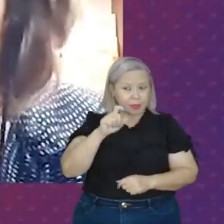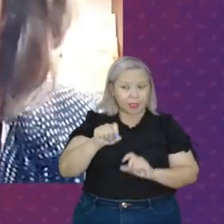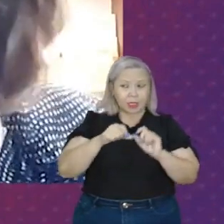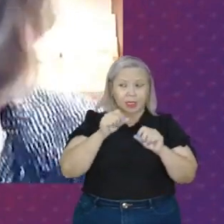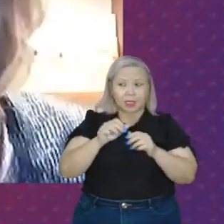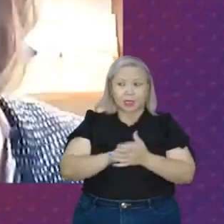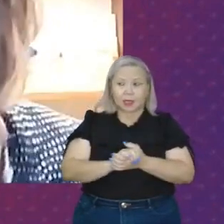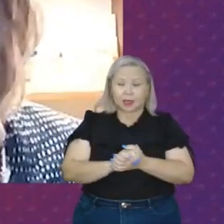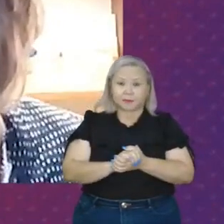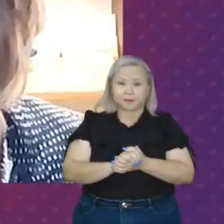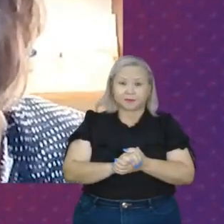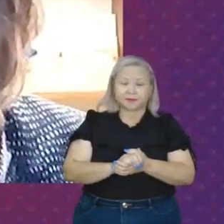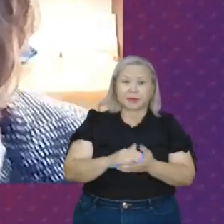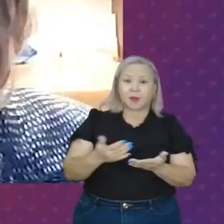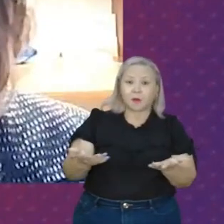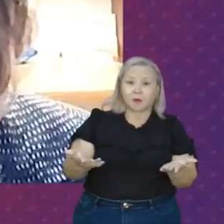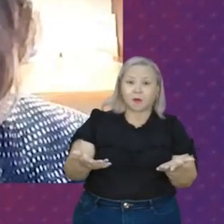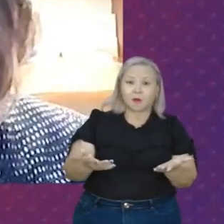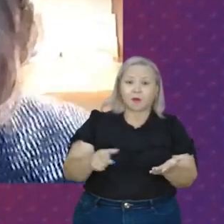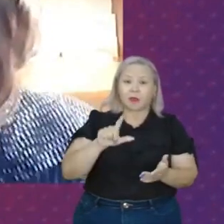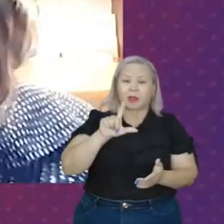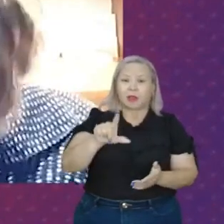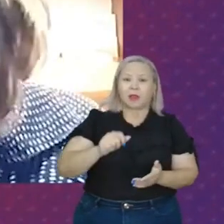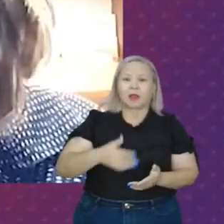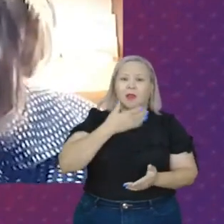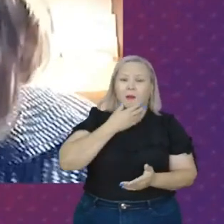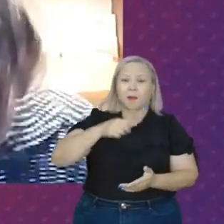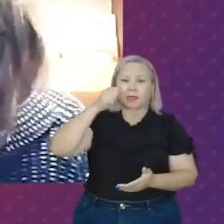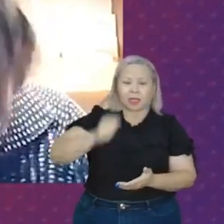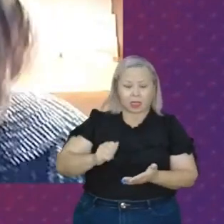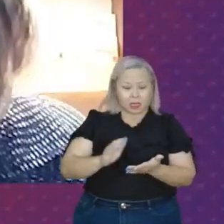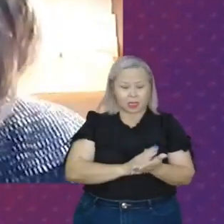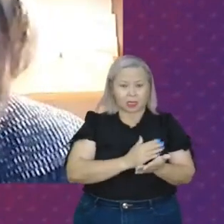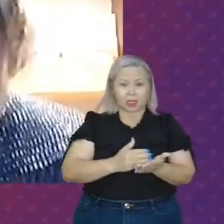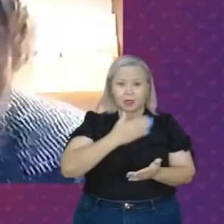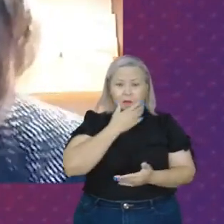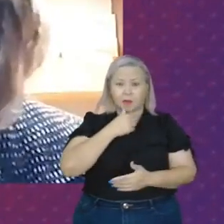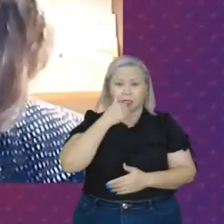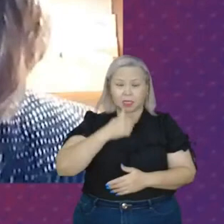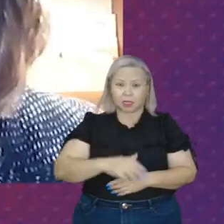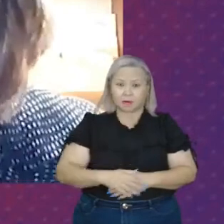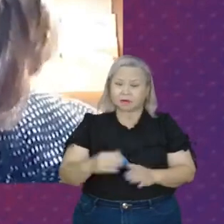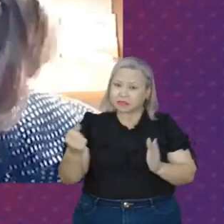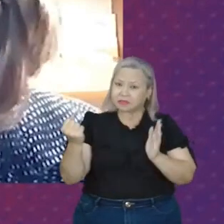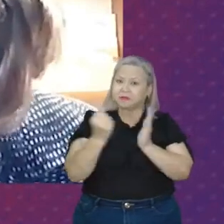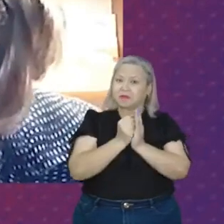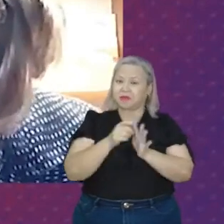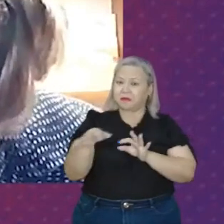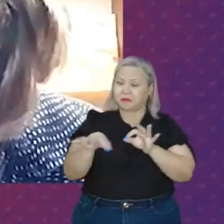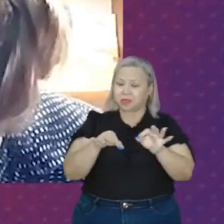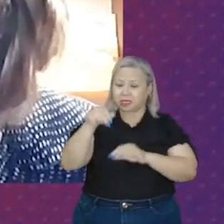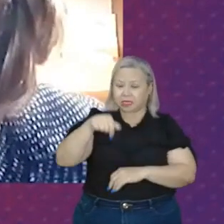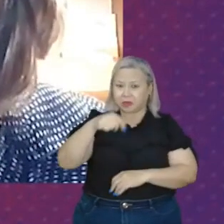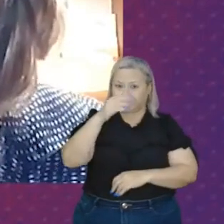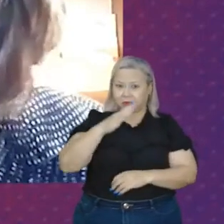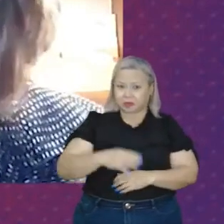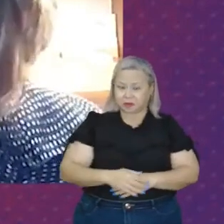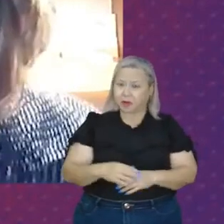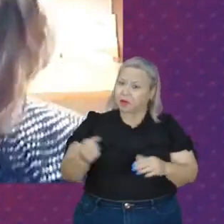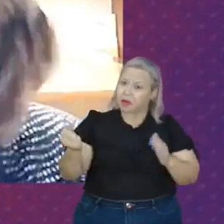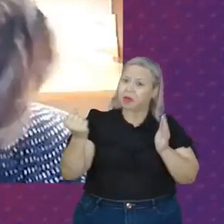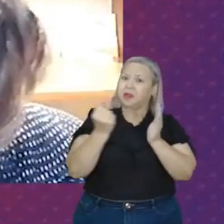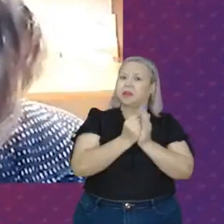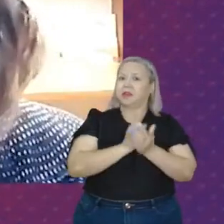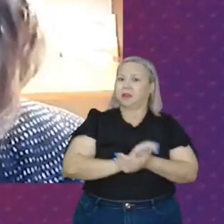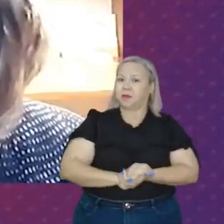fruto da lógica sexista, patriarcal, desse pacto que foi construído no Brasil, que tanto maculou e que tanto